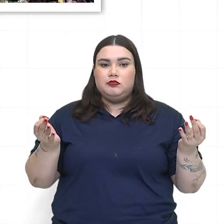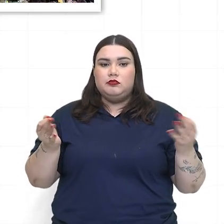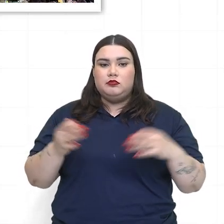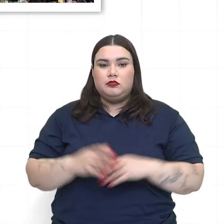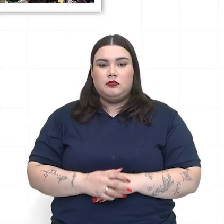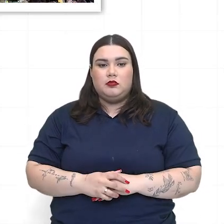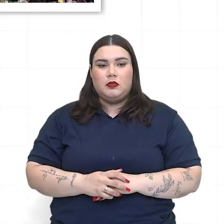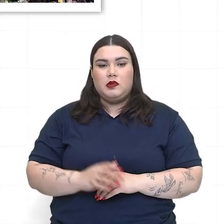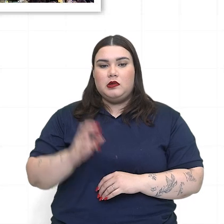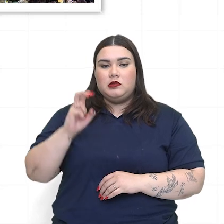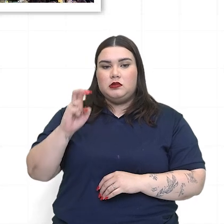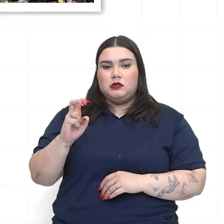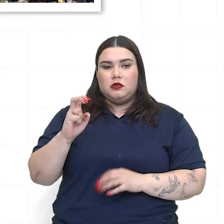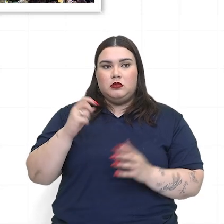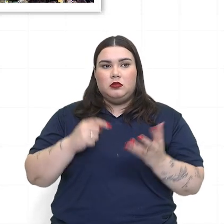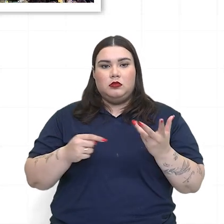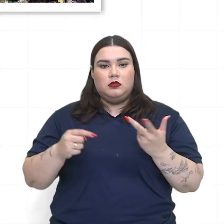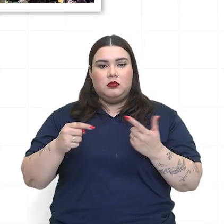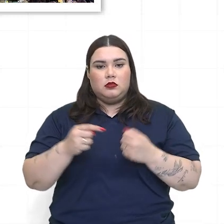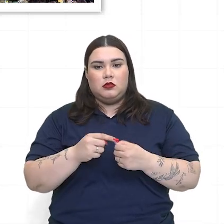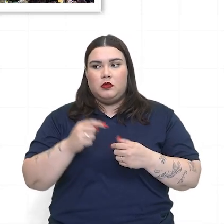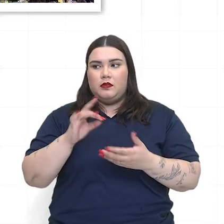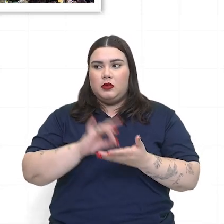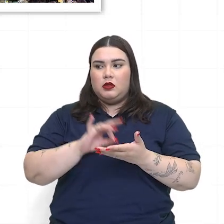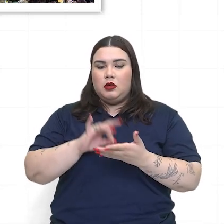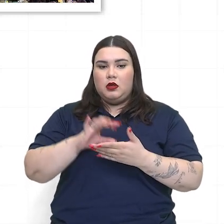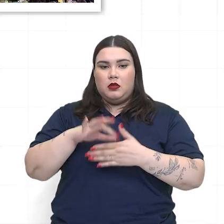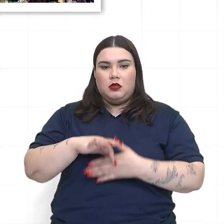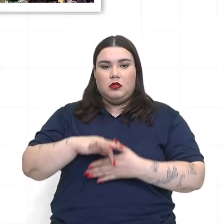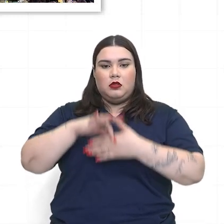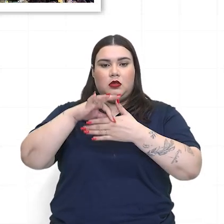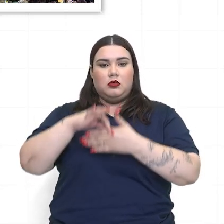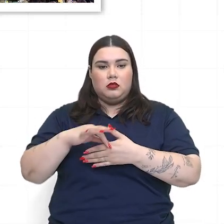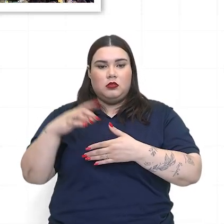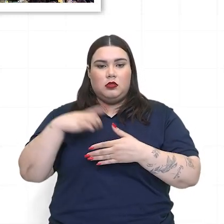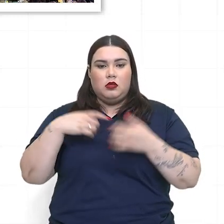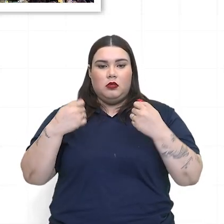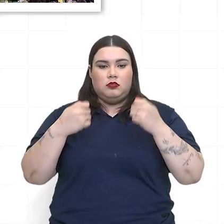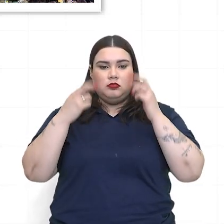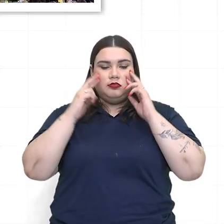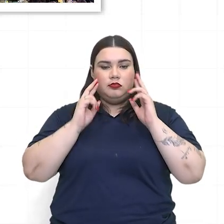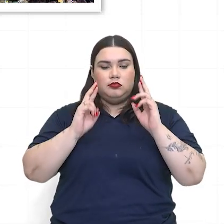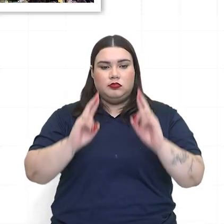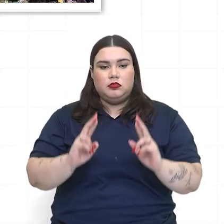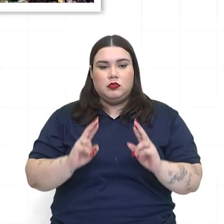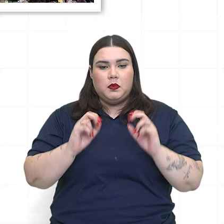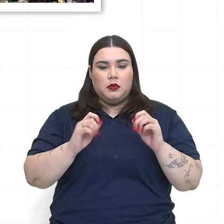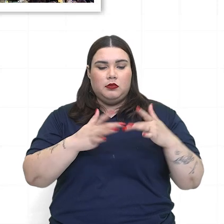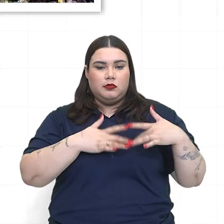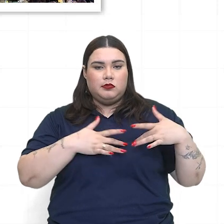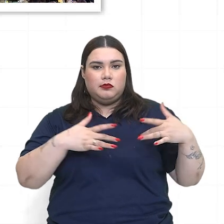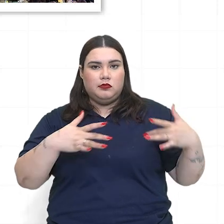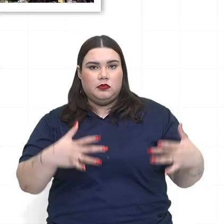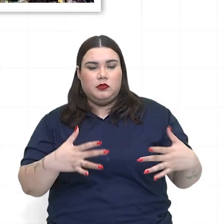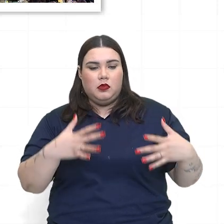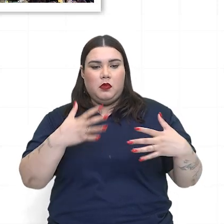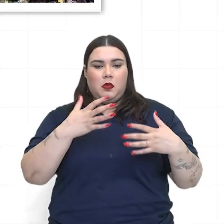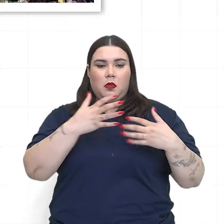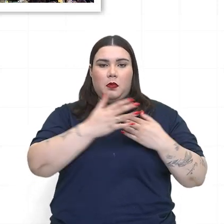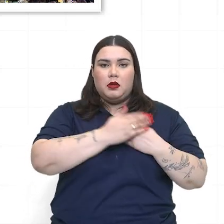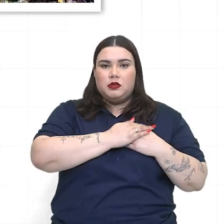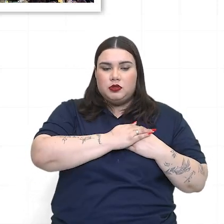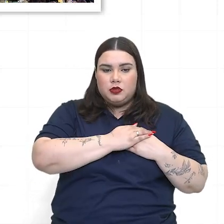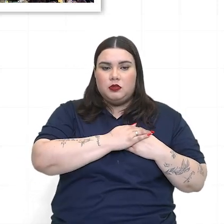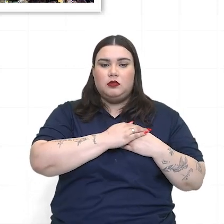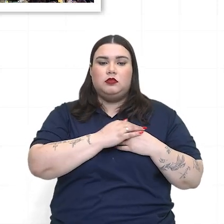De 5 maneiras, o verdadeiro líder deve tratar os seus amigos e dependentes: com generosidade, com cortesia,